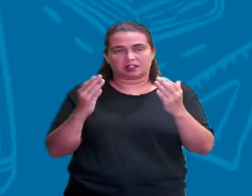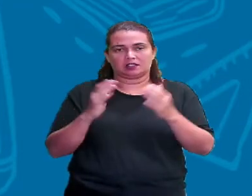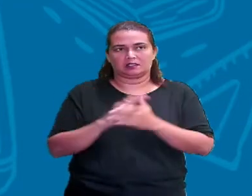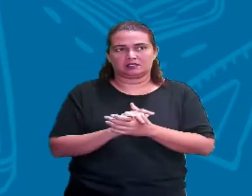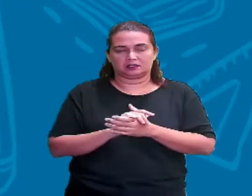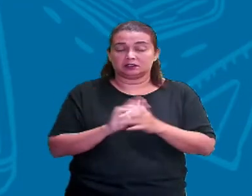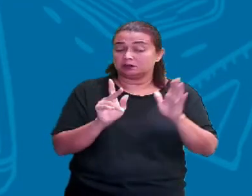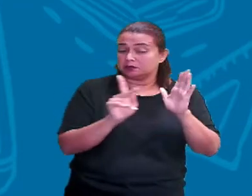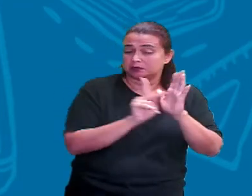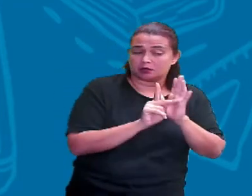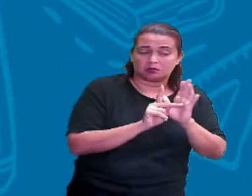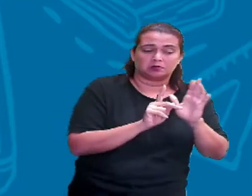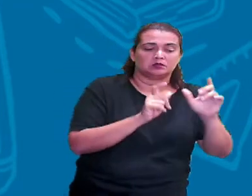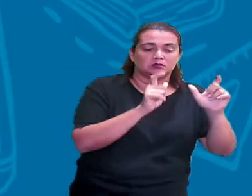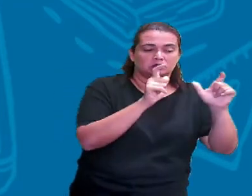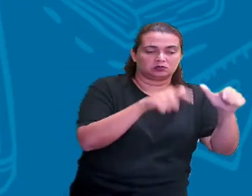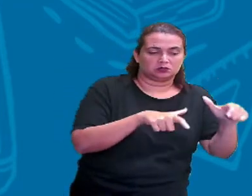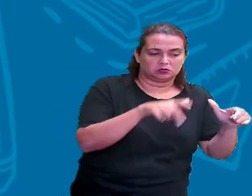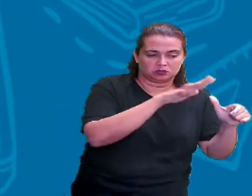Dentro da pia.